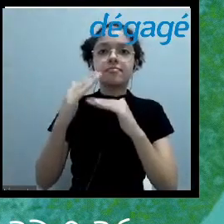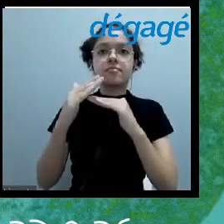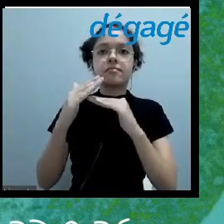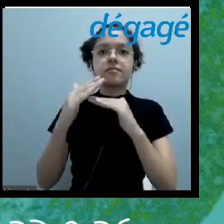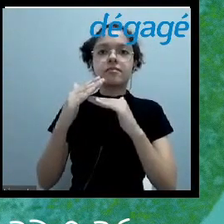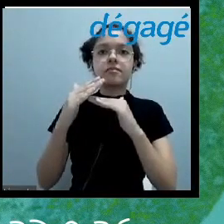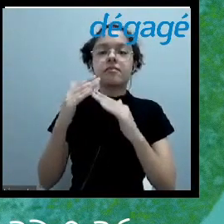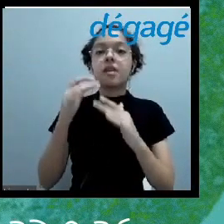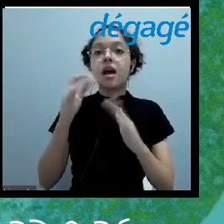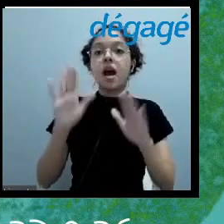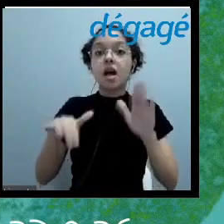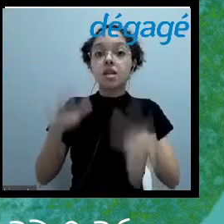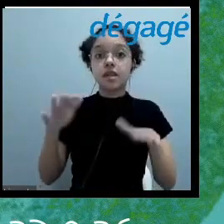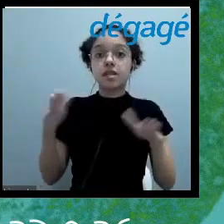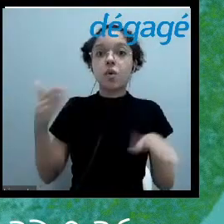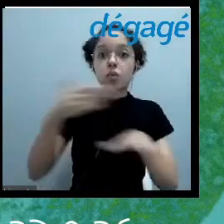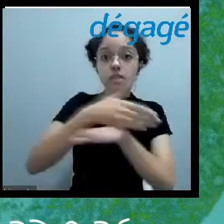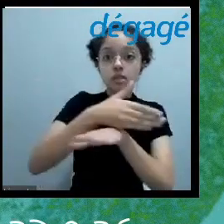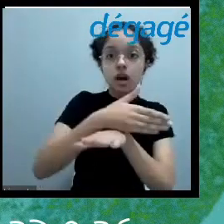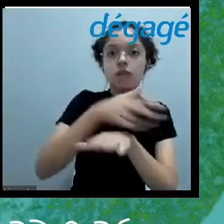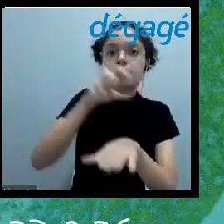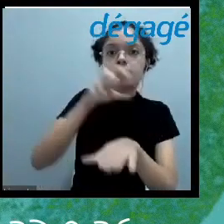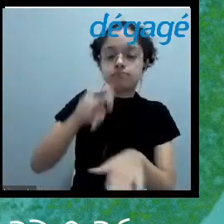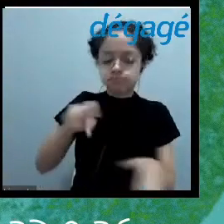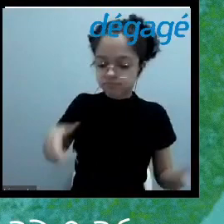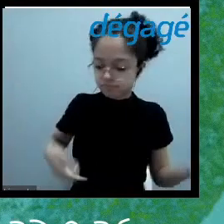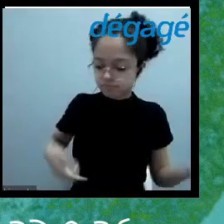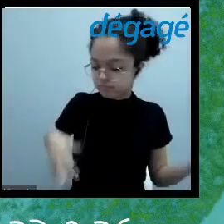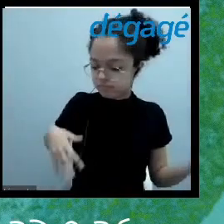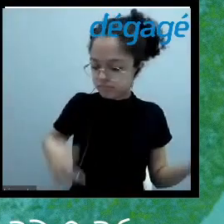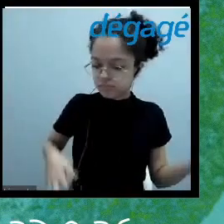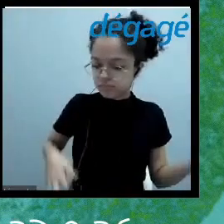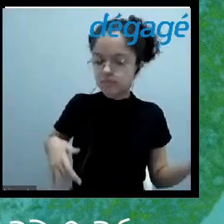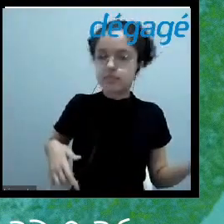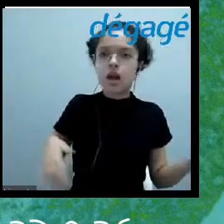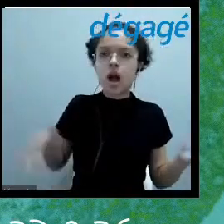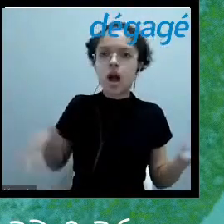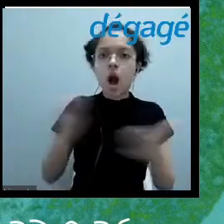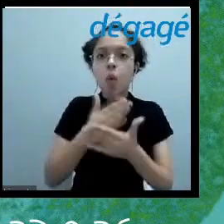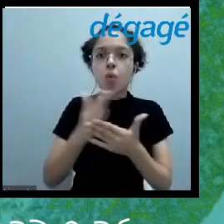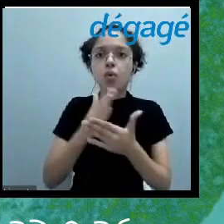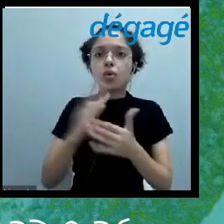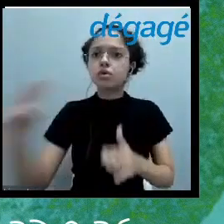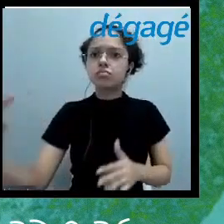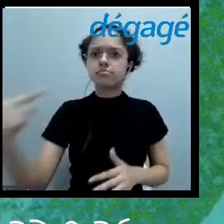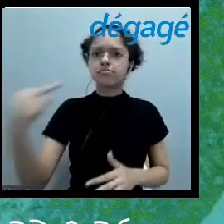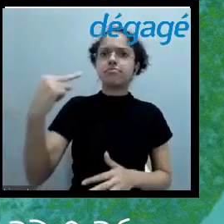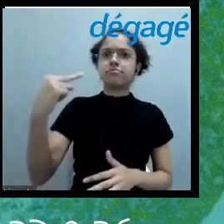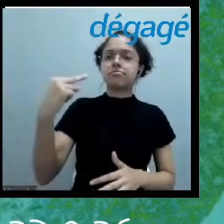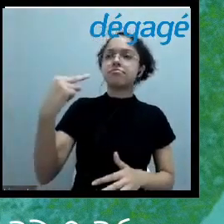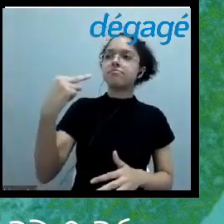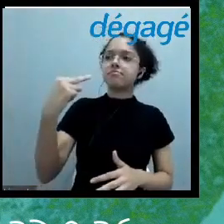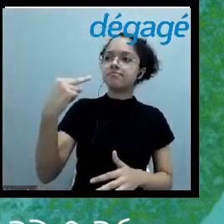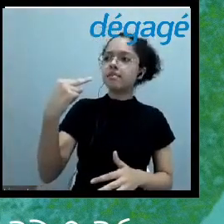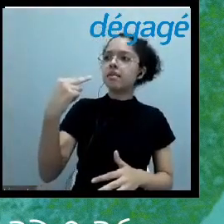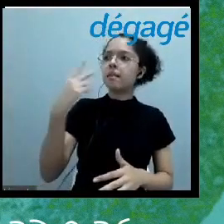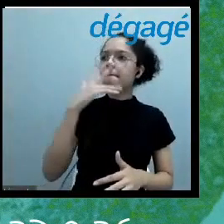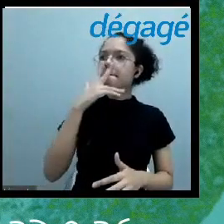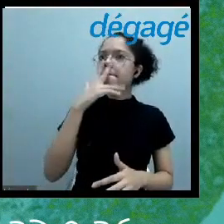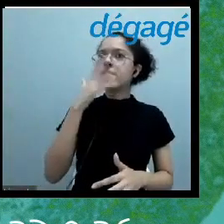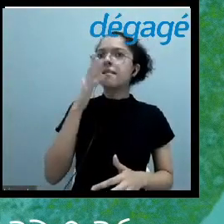sentava, tocava o violão e tinha uma tendência, pelo menos na intervenção precoce, tinha uma tendência a fazer uma